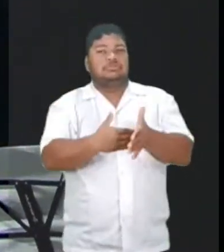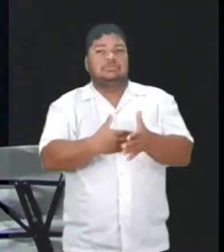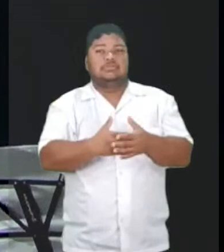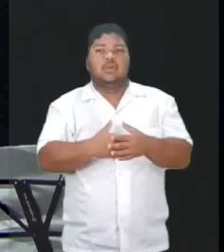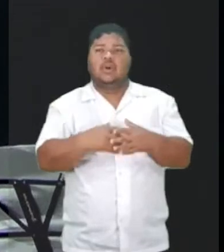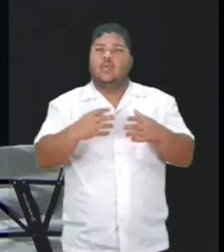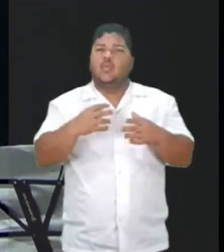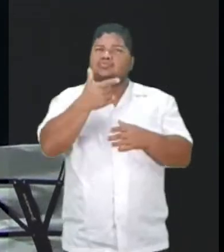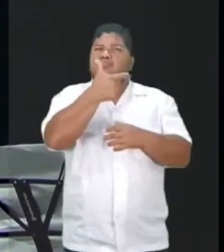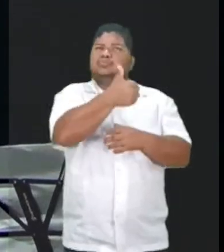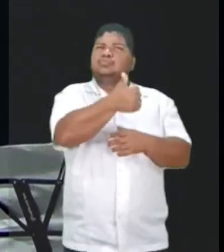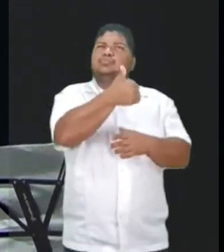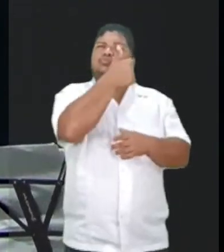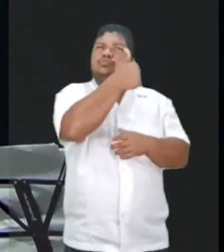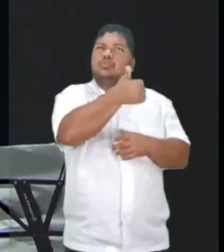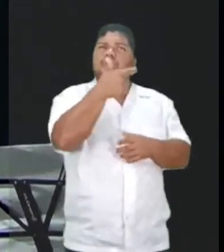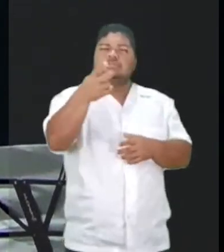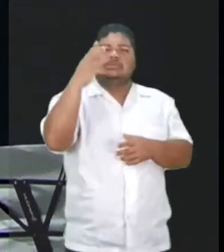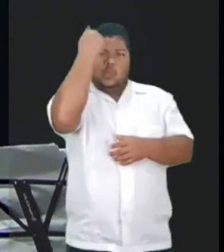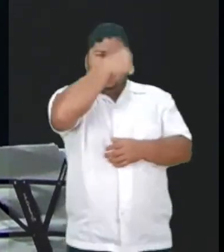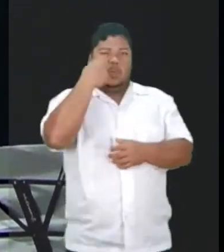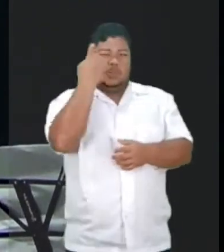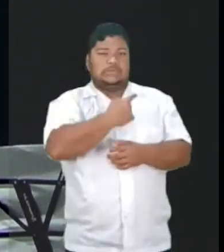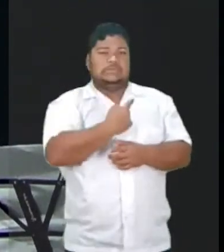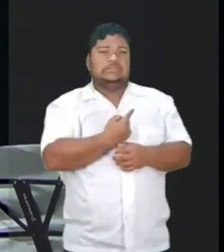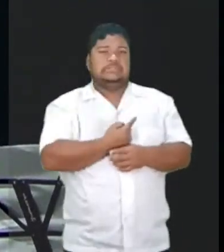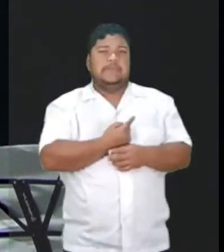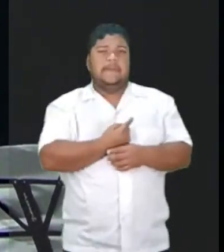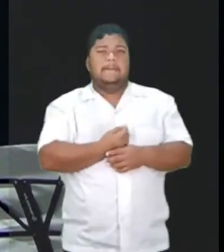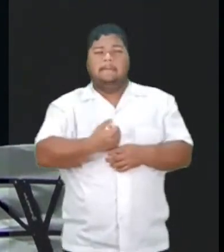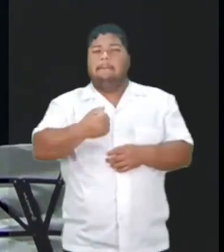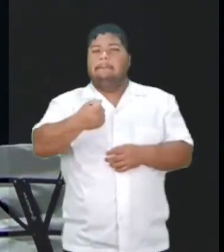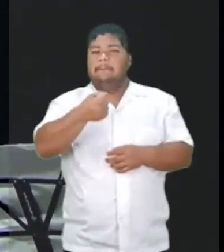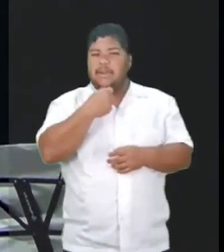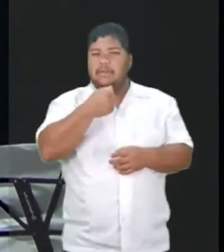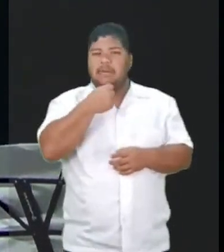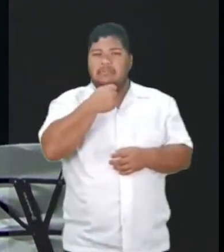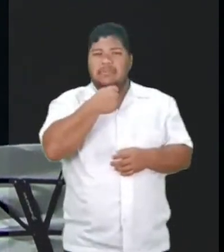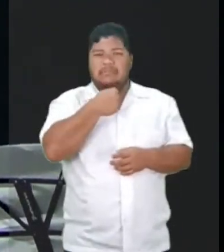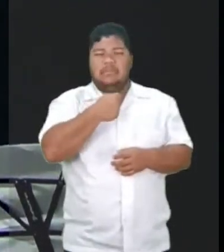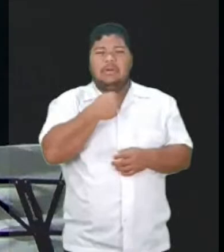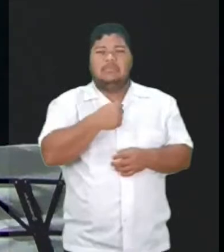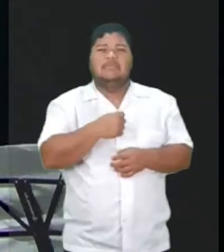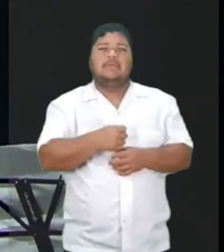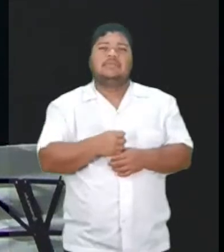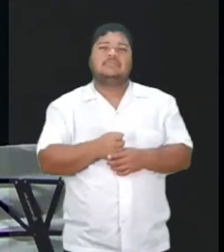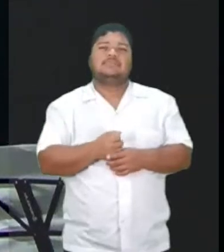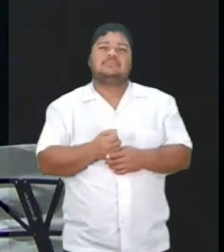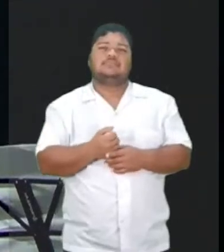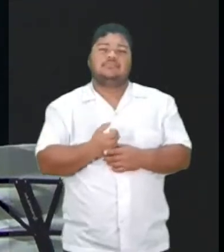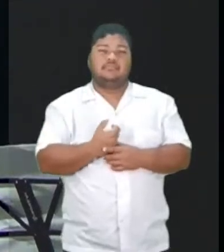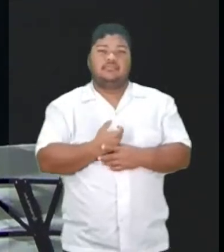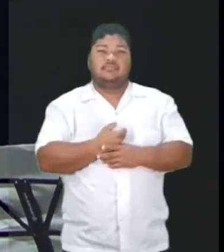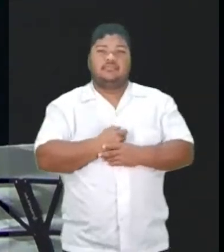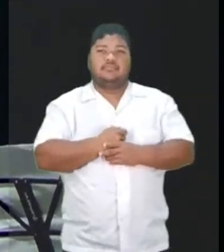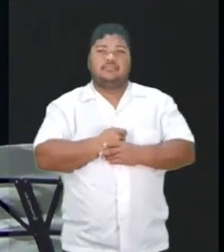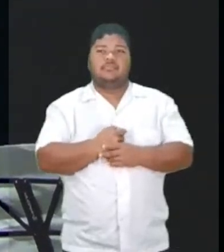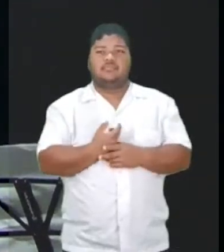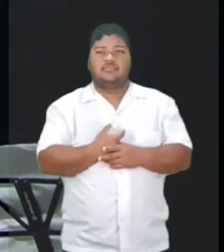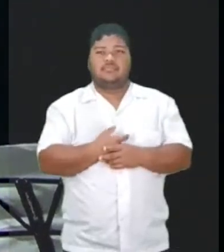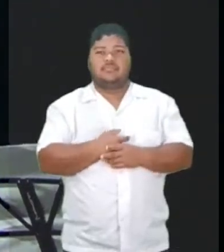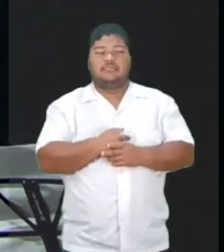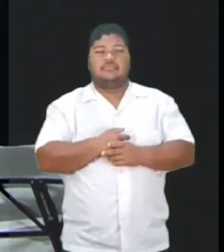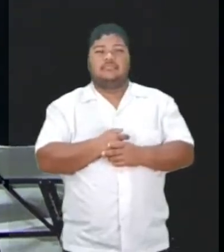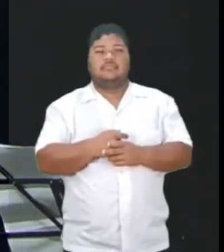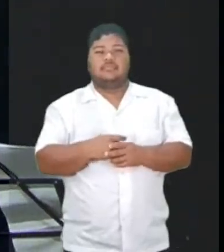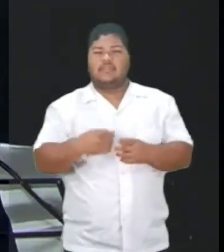12 horas de podcast. Eu assisti quebrado. Cada vez que eu entrava no carro, assistia uma